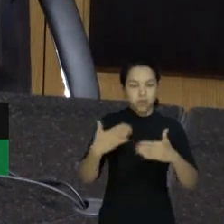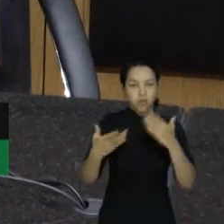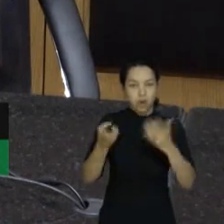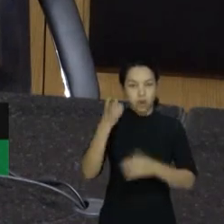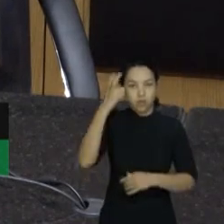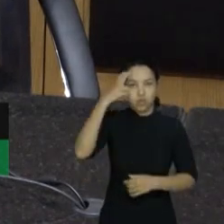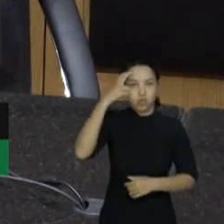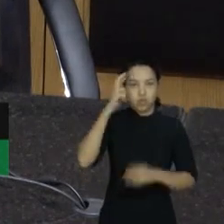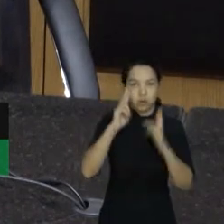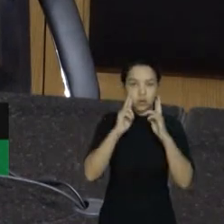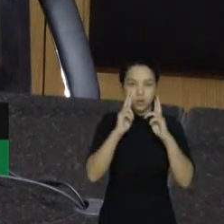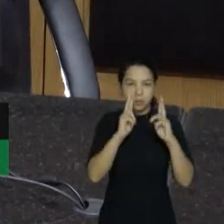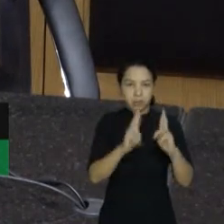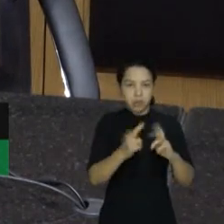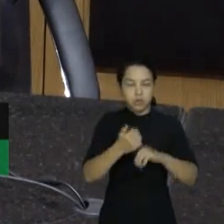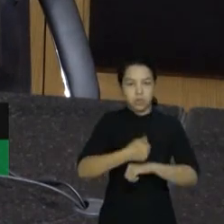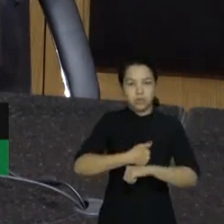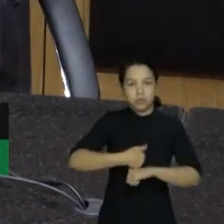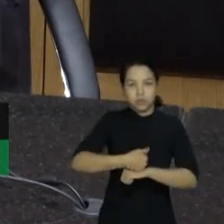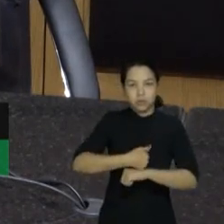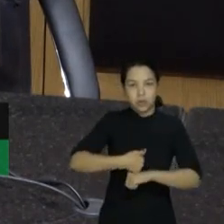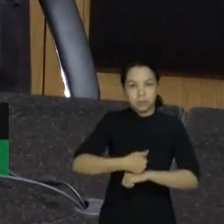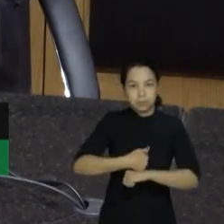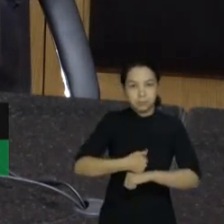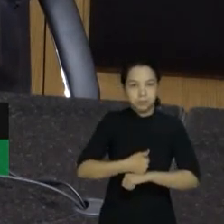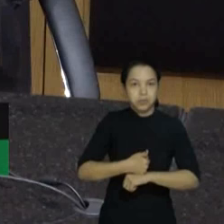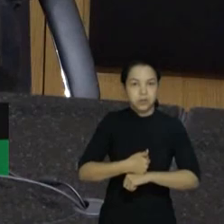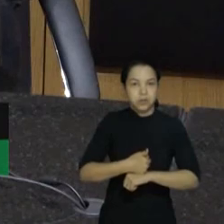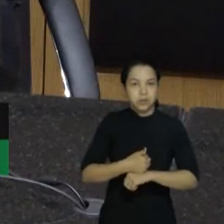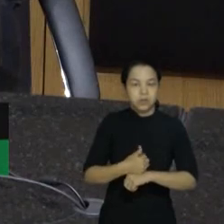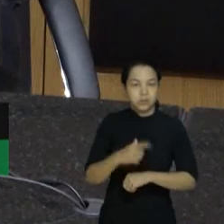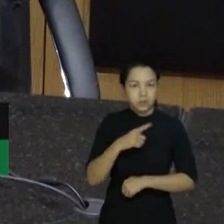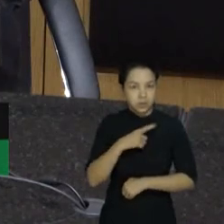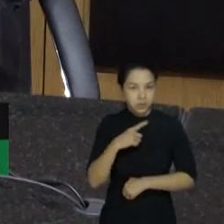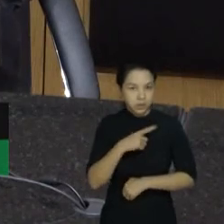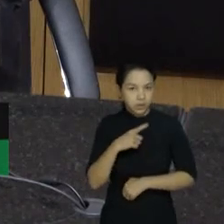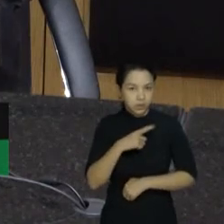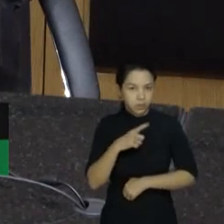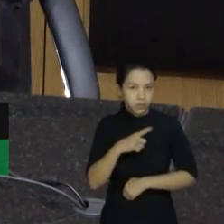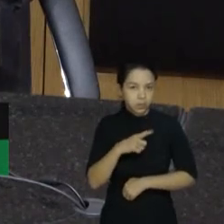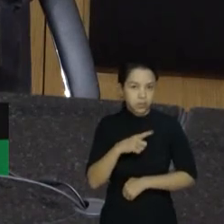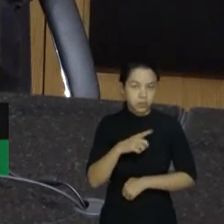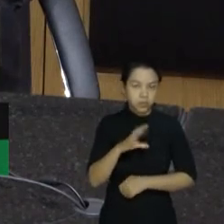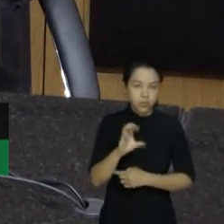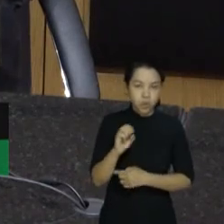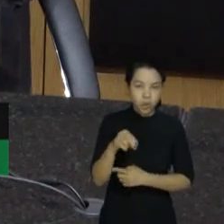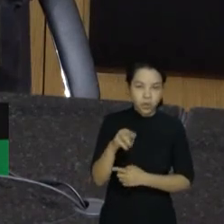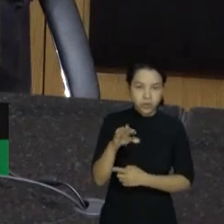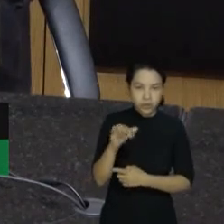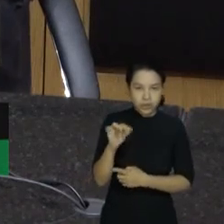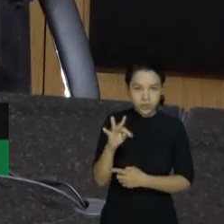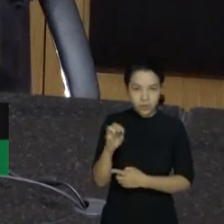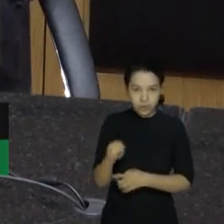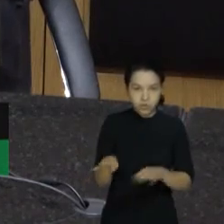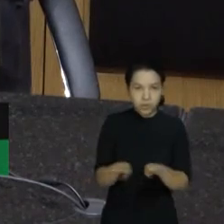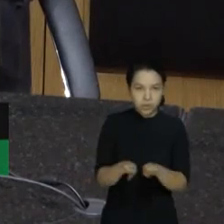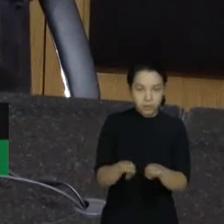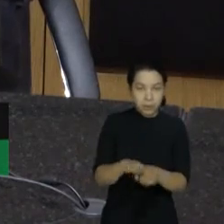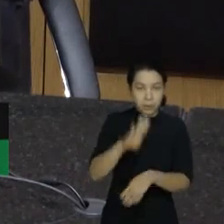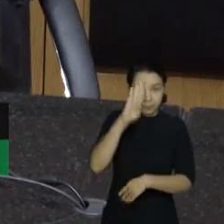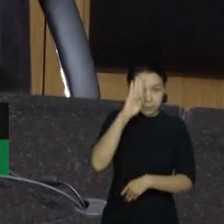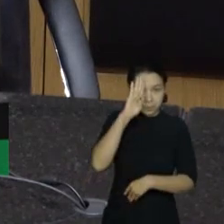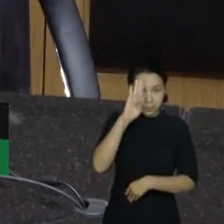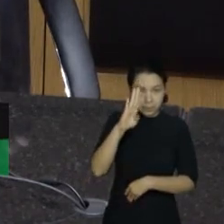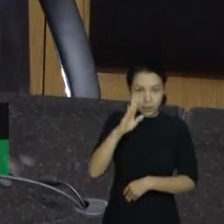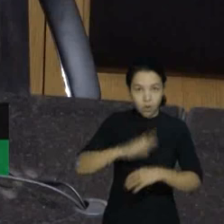do respeito profissional, não só pela existência dos conselhos, mas principalmente pela competência com